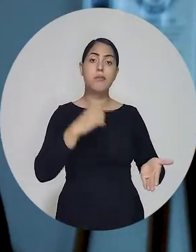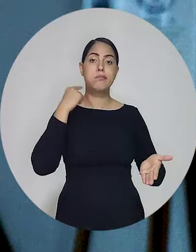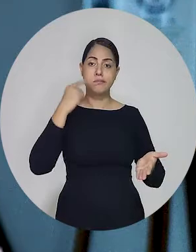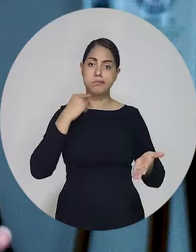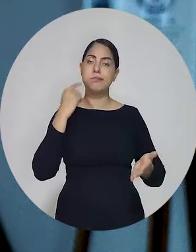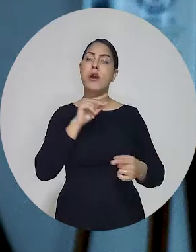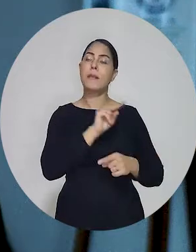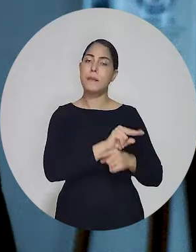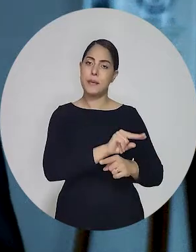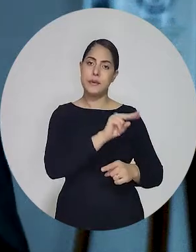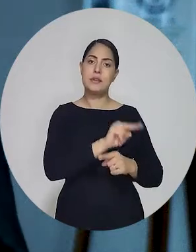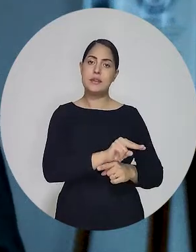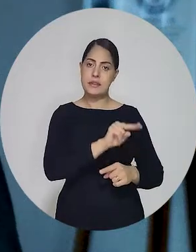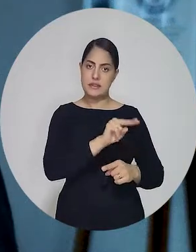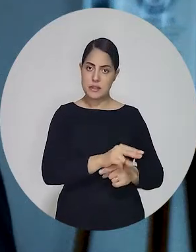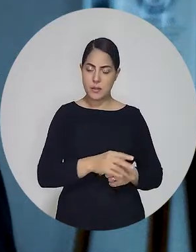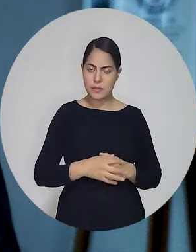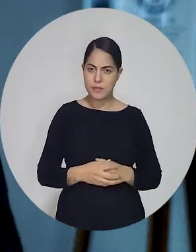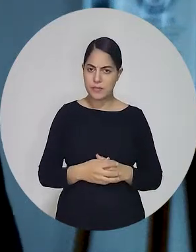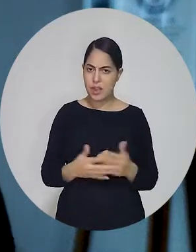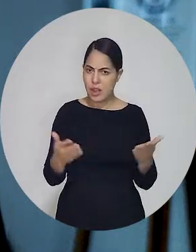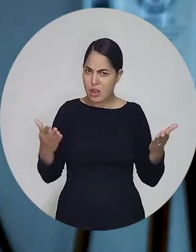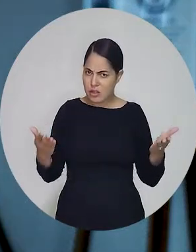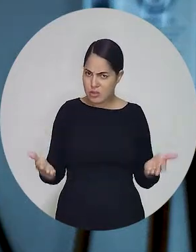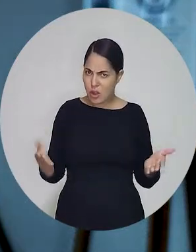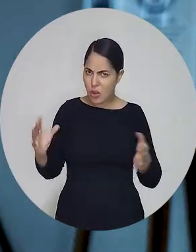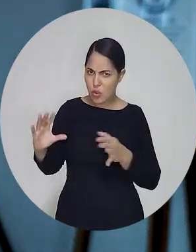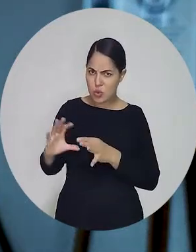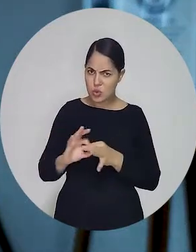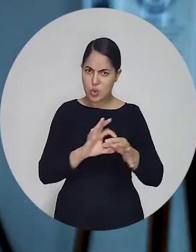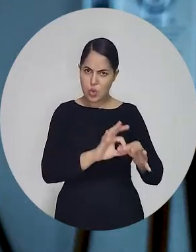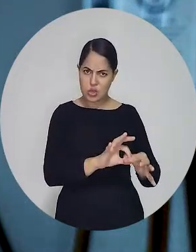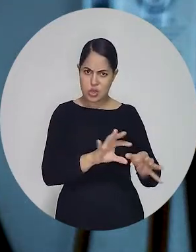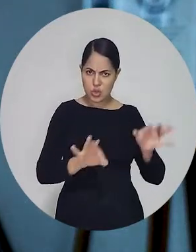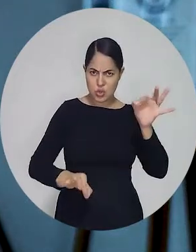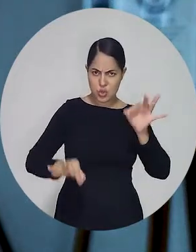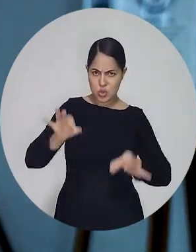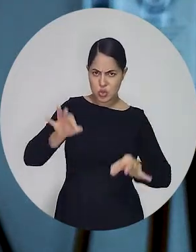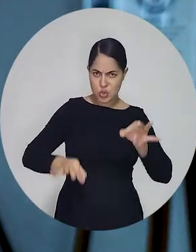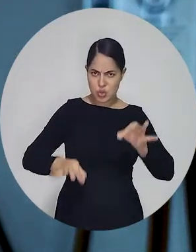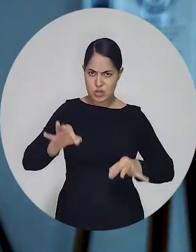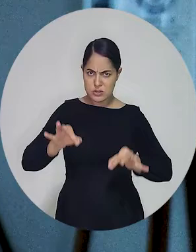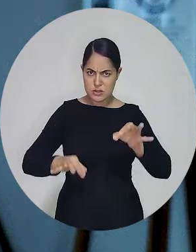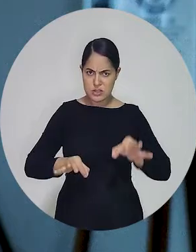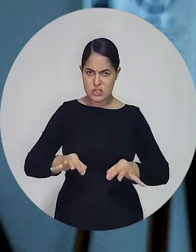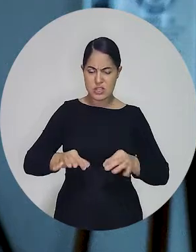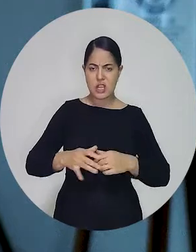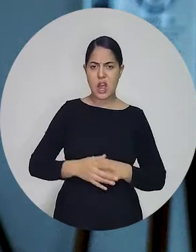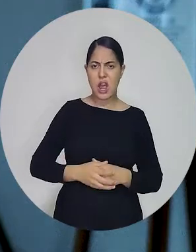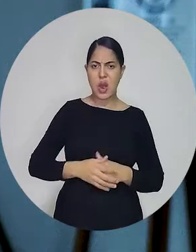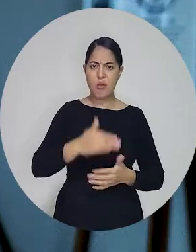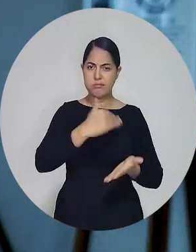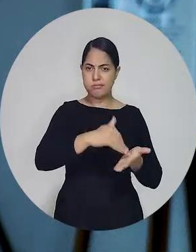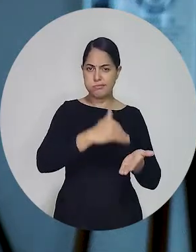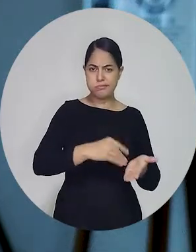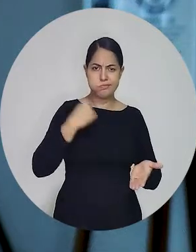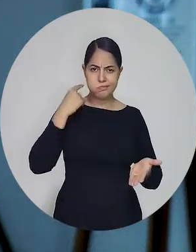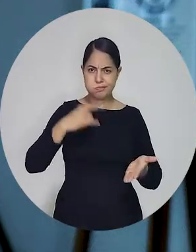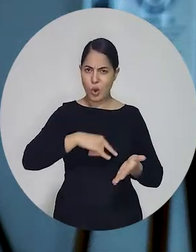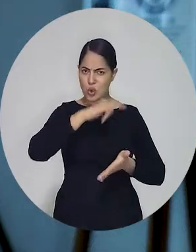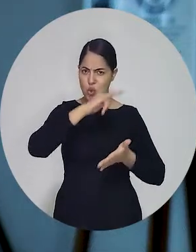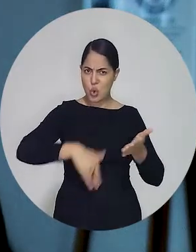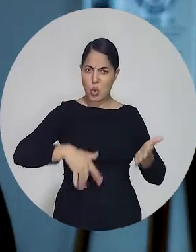os escritórios de advocacia estejam ainda mais protegidos. Não é mais possível a decisão judicial que determina de